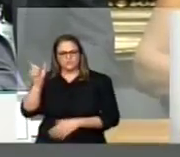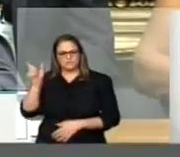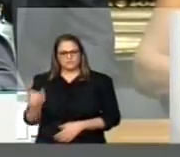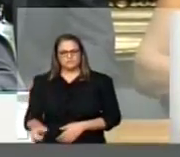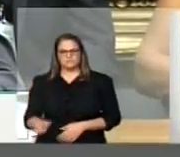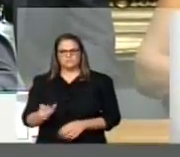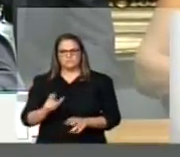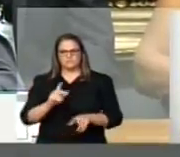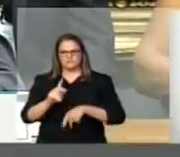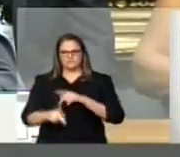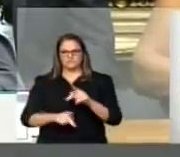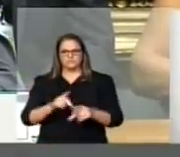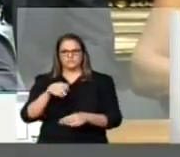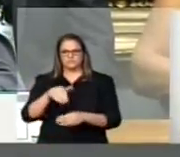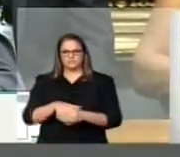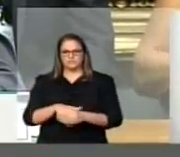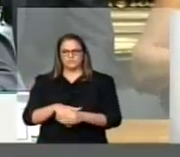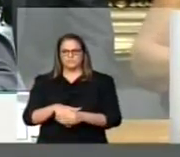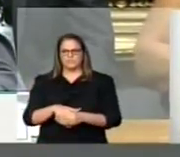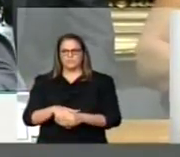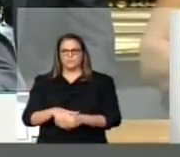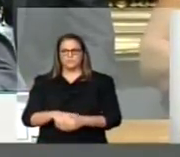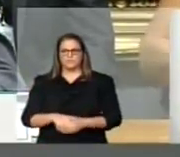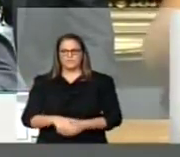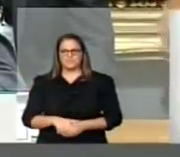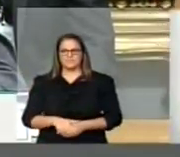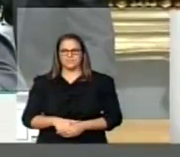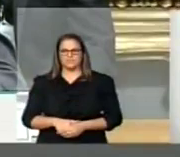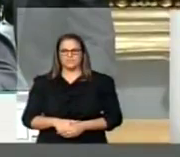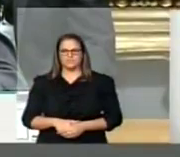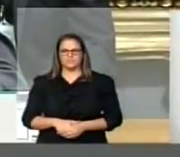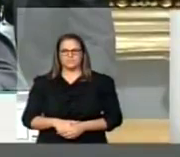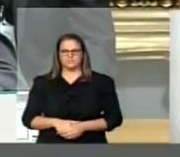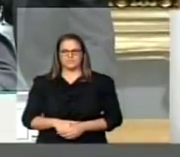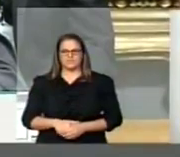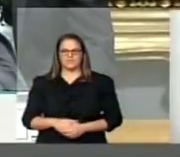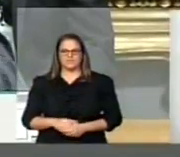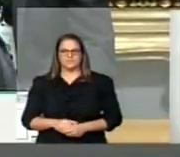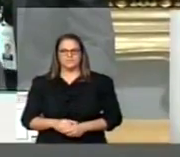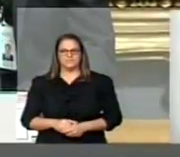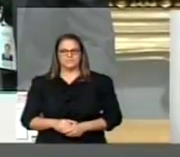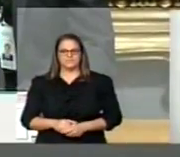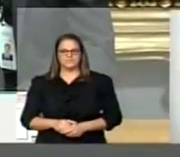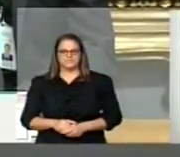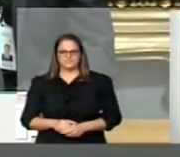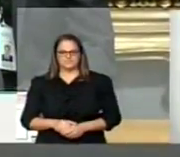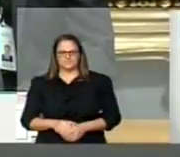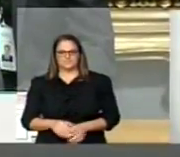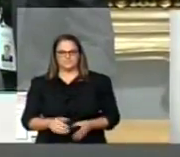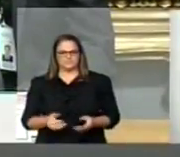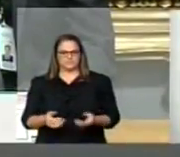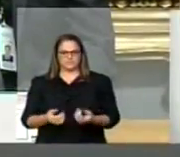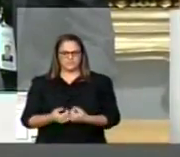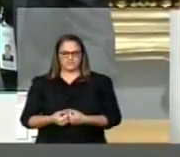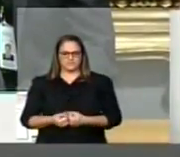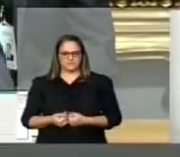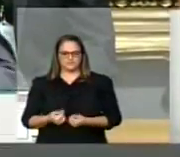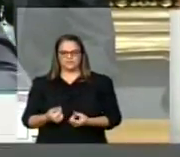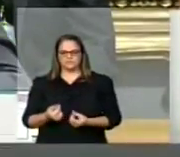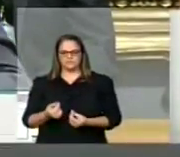pelos eleitores do Brasil no trato responsável da coisa pública simplesmente não se